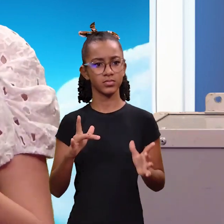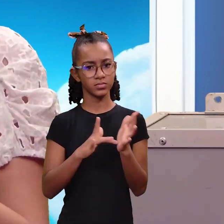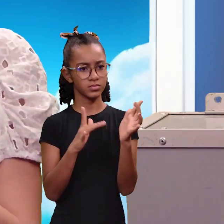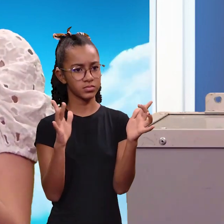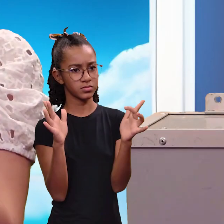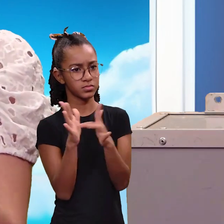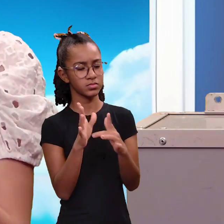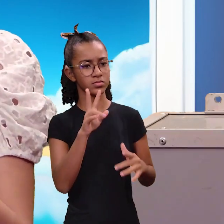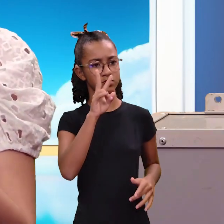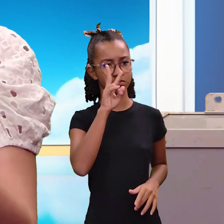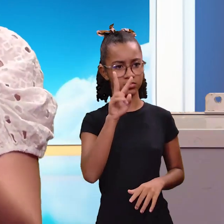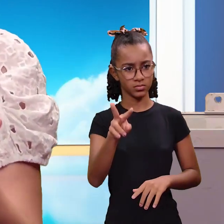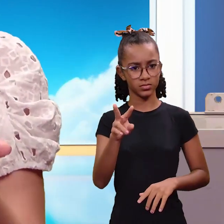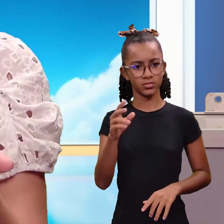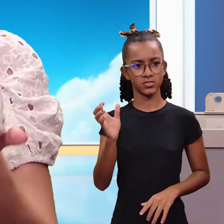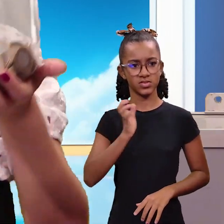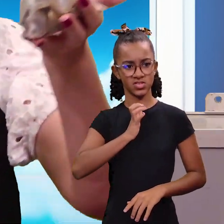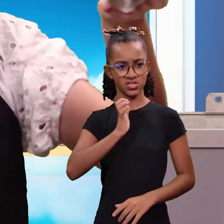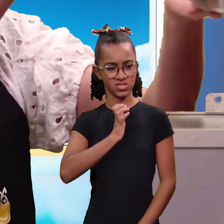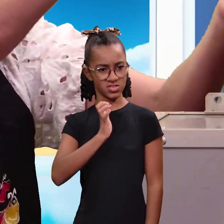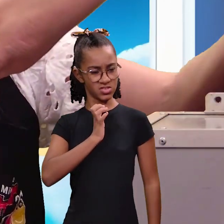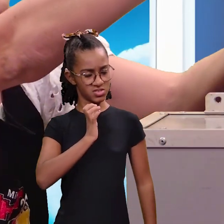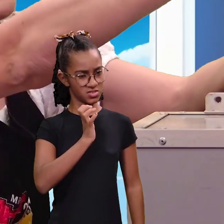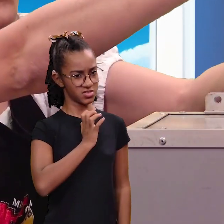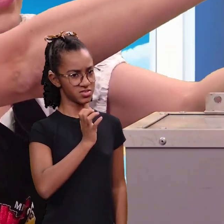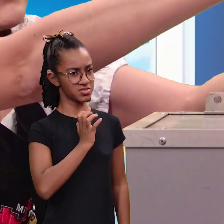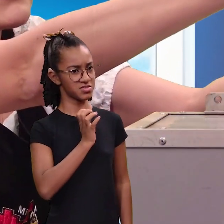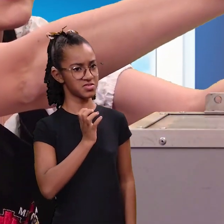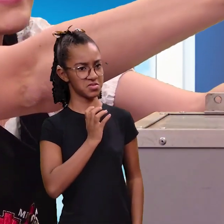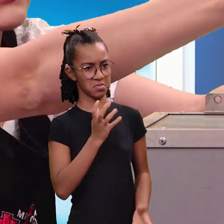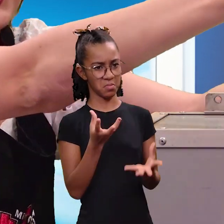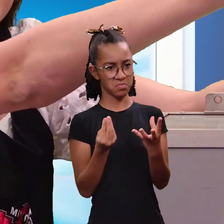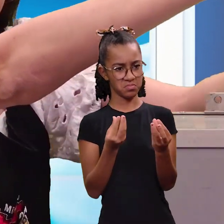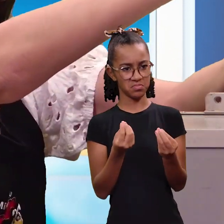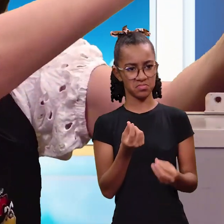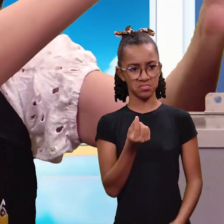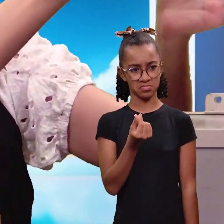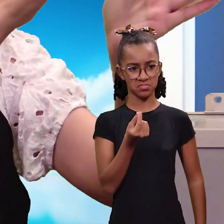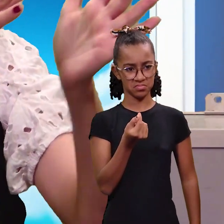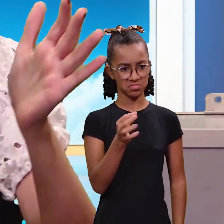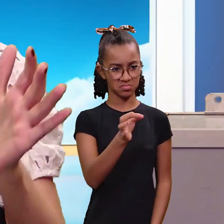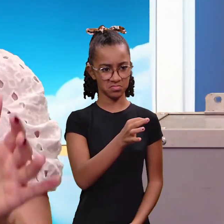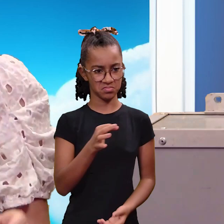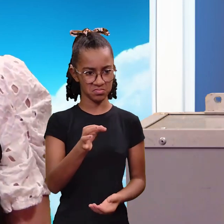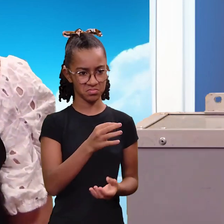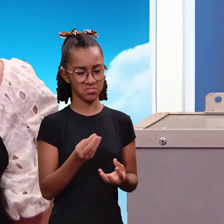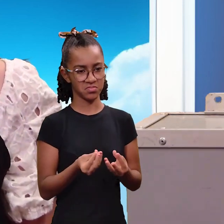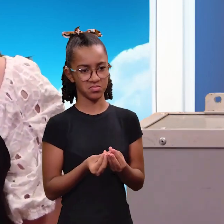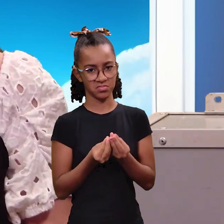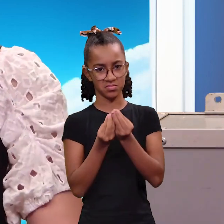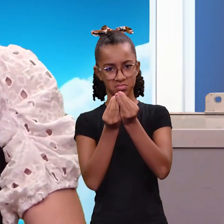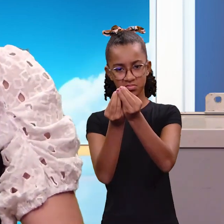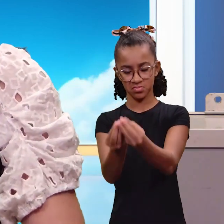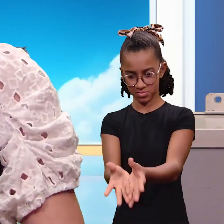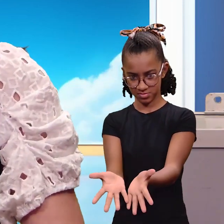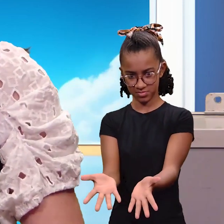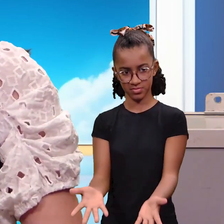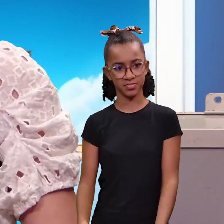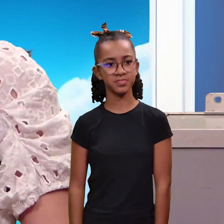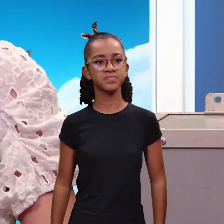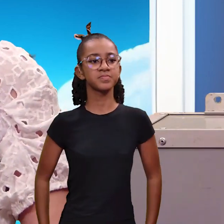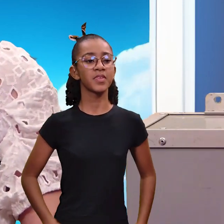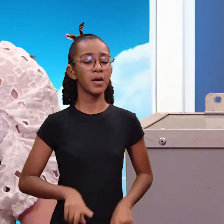chegavam trazendo todas as suas muitas moedas e dedicavam ao Senhor. Mas uma